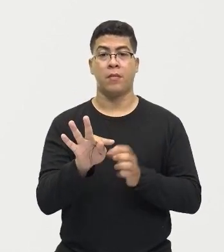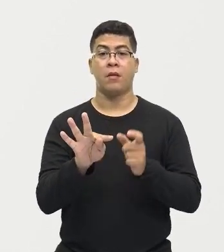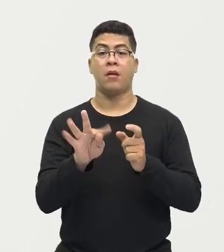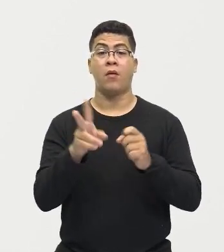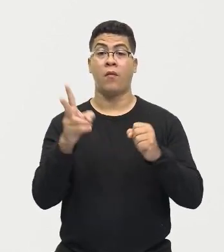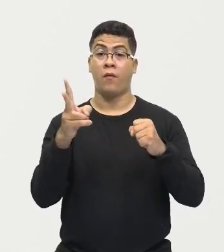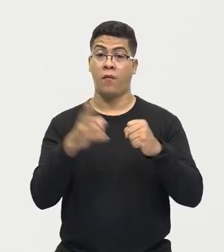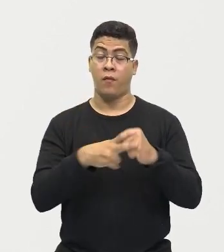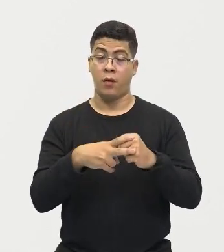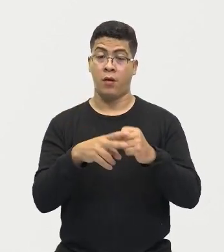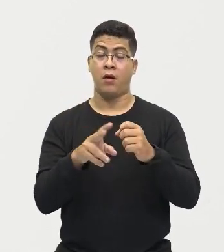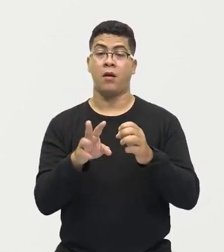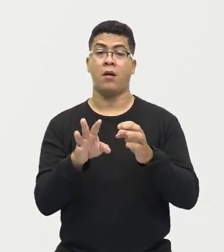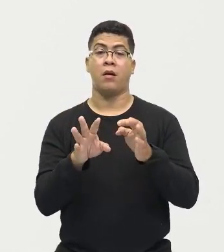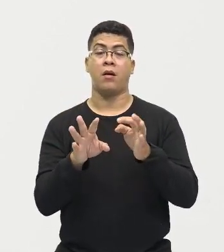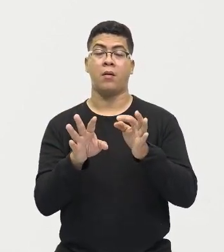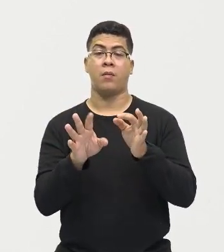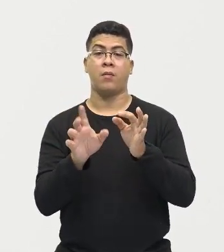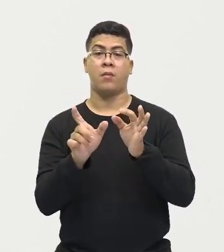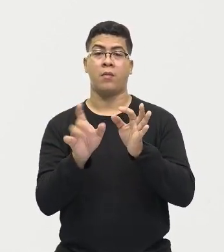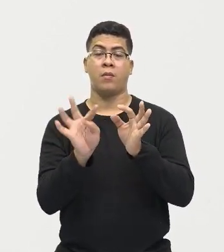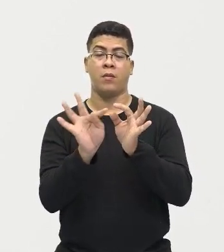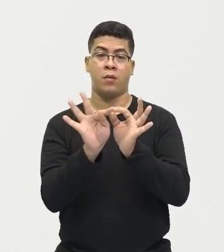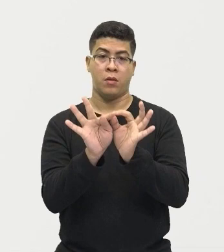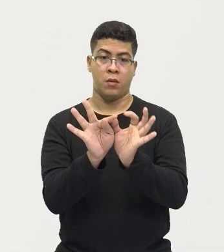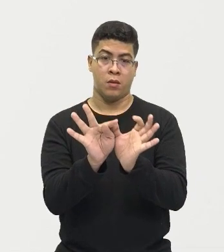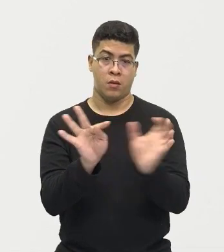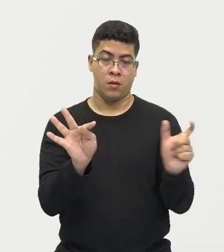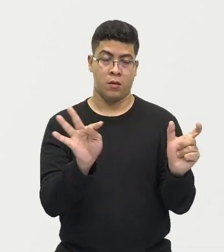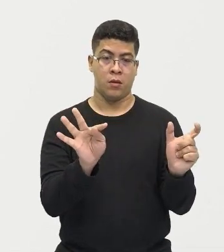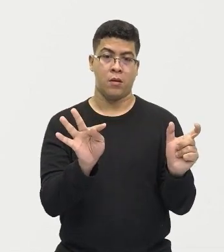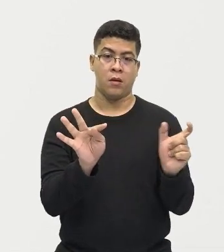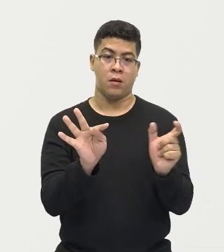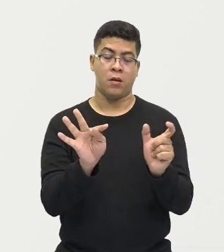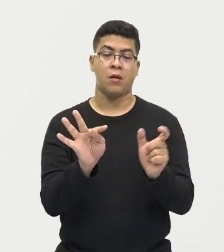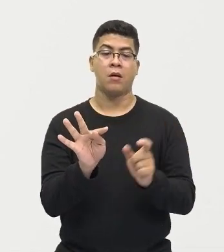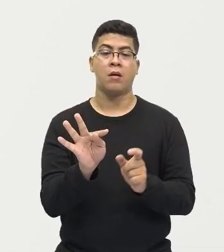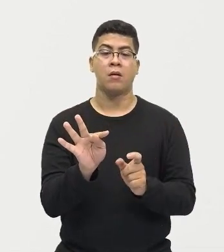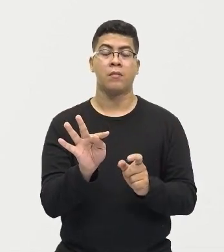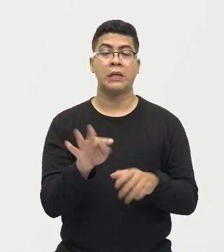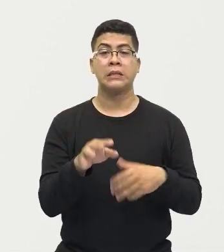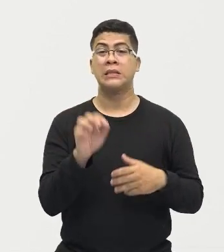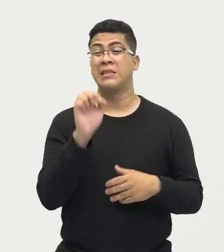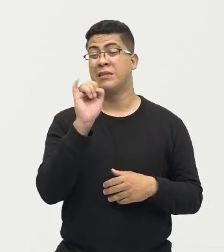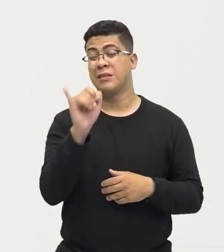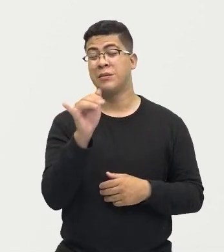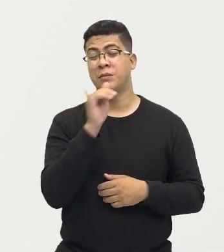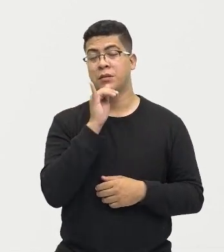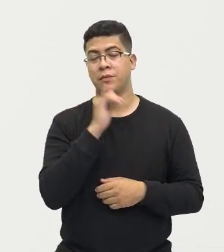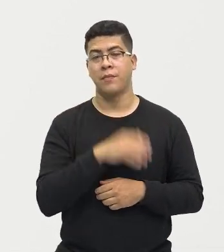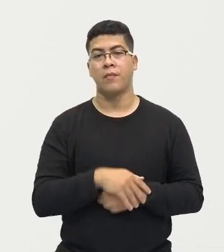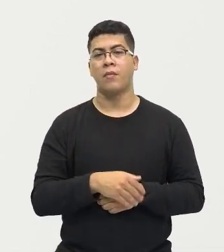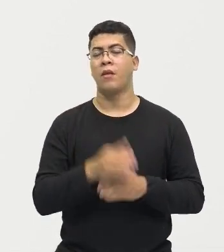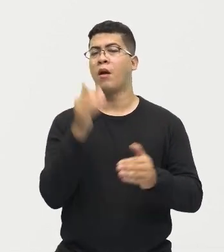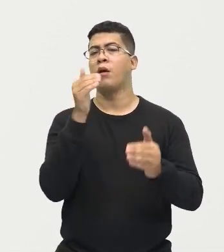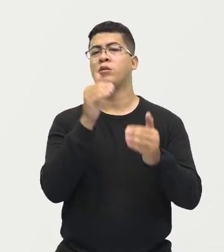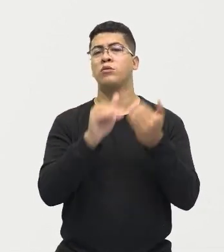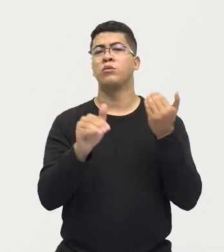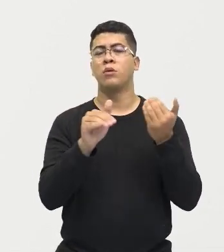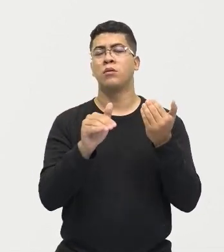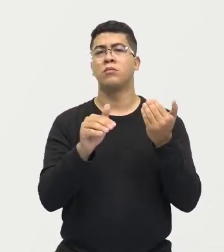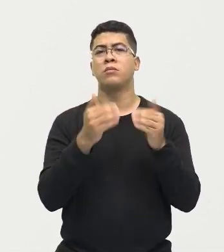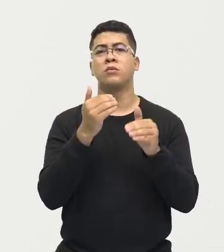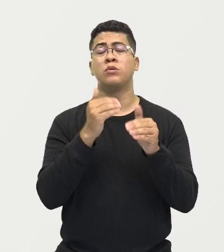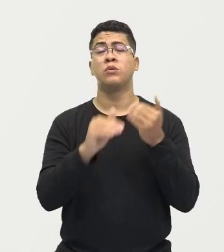discorda, discorda de alguém, não é isso? Eu discordo de você, eu discordo de